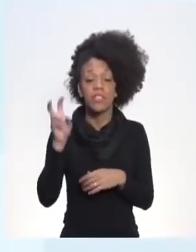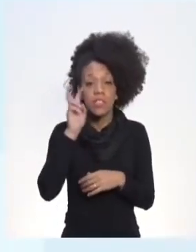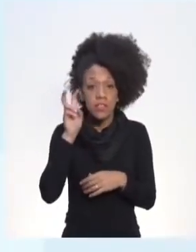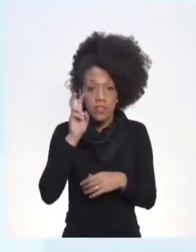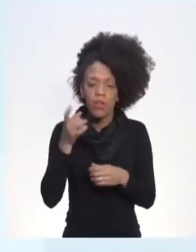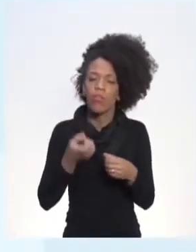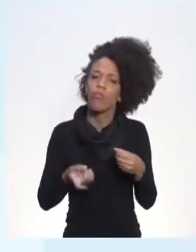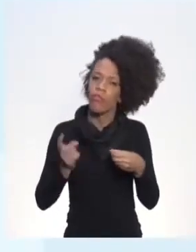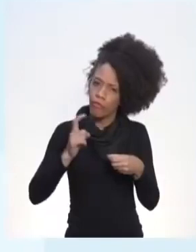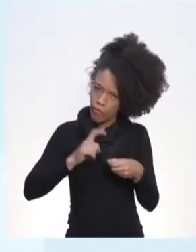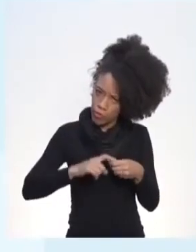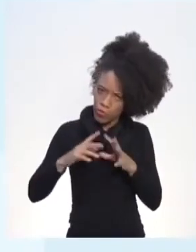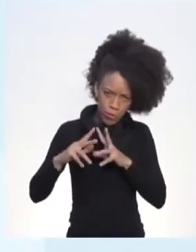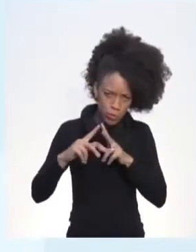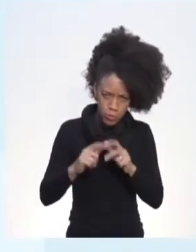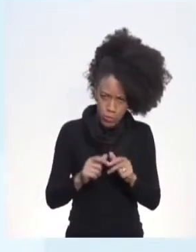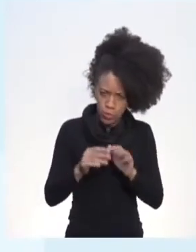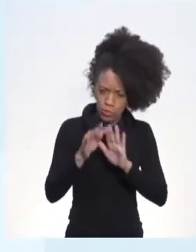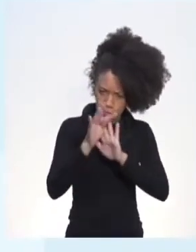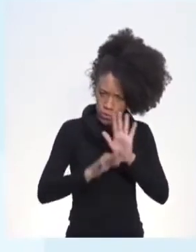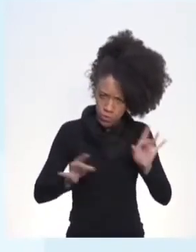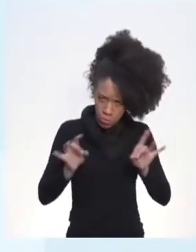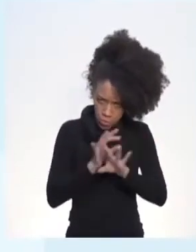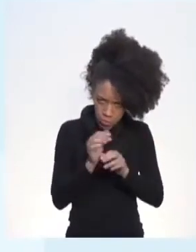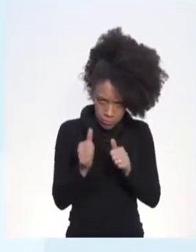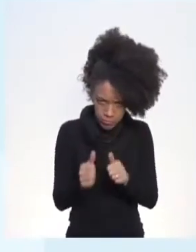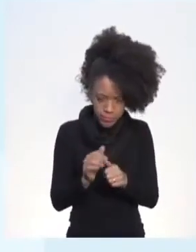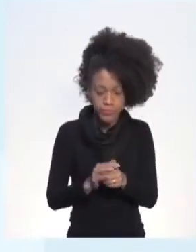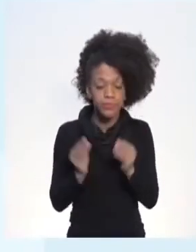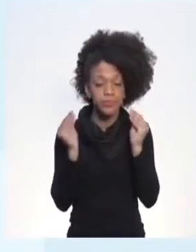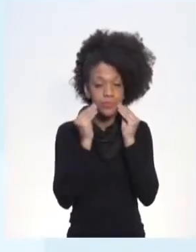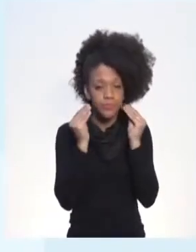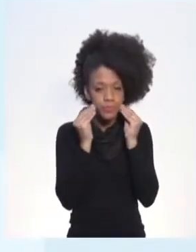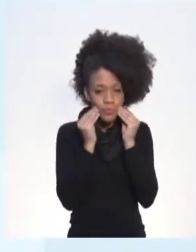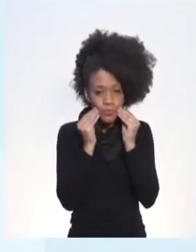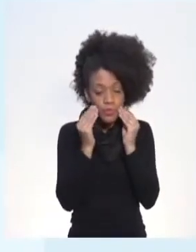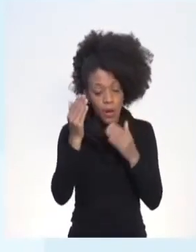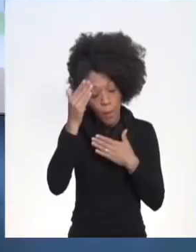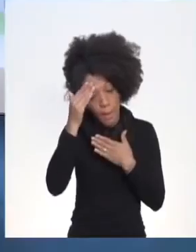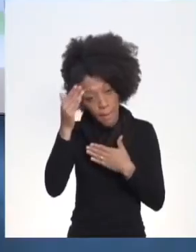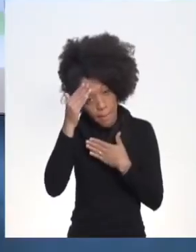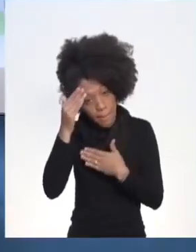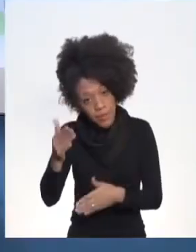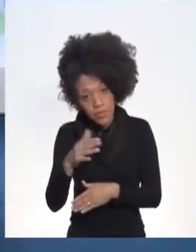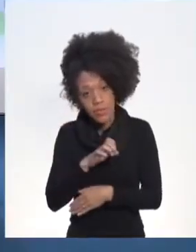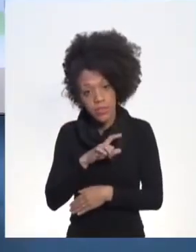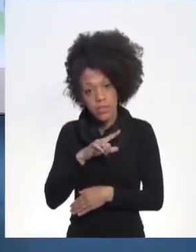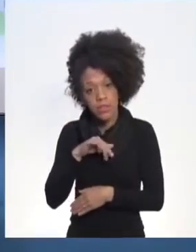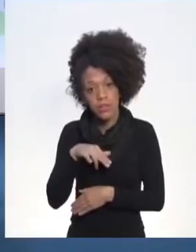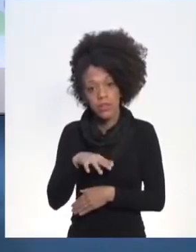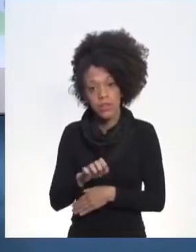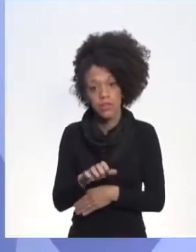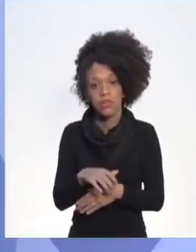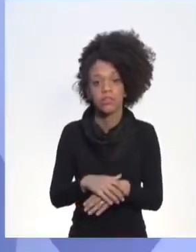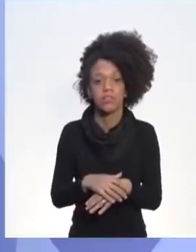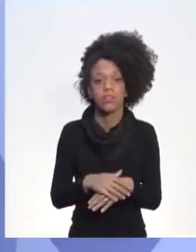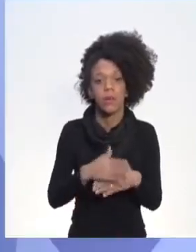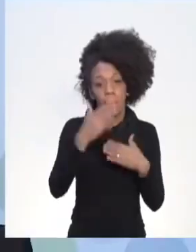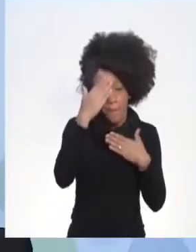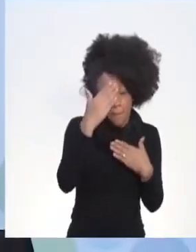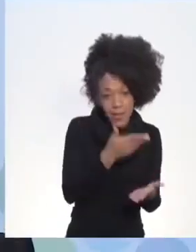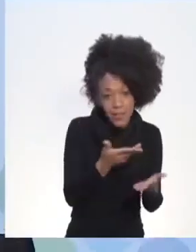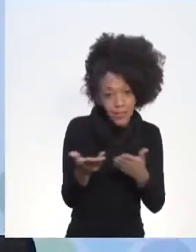gente volta com tudo isso para vocês, ok? Um beijo. Obrigada, Elaine. Eu que agradeço. Obrigada a